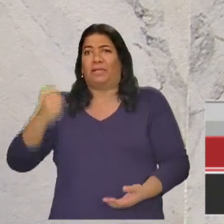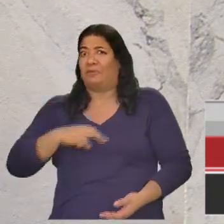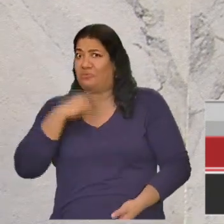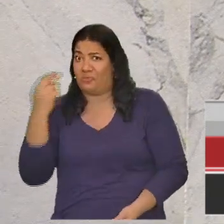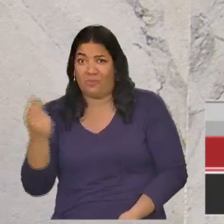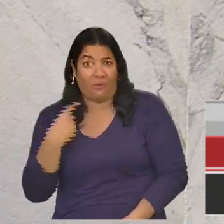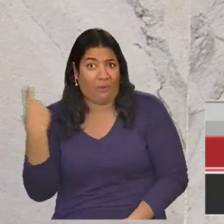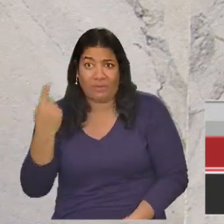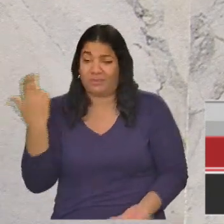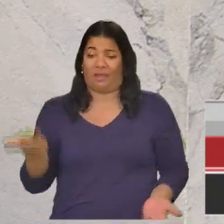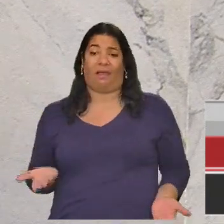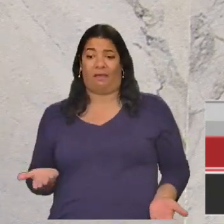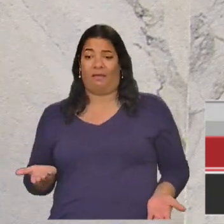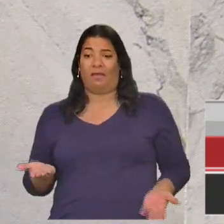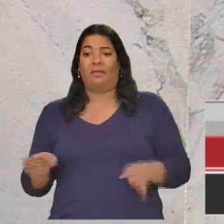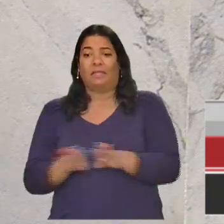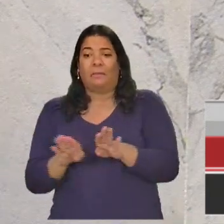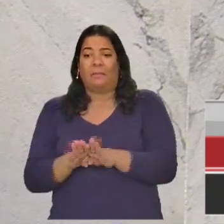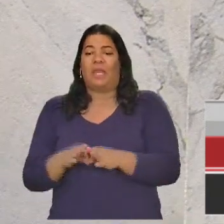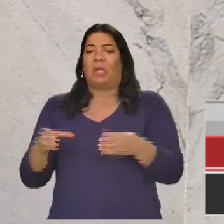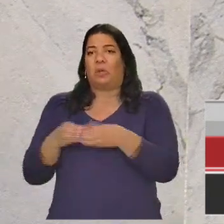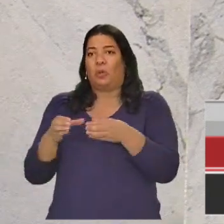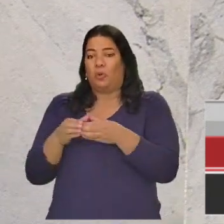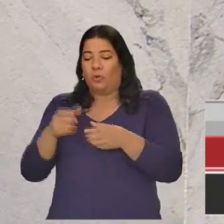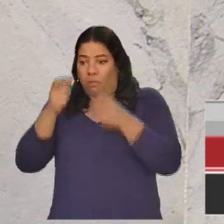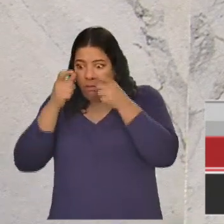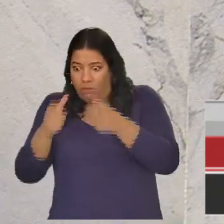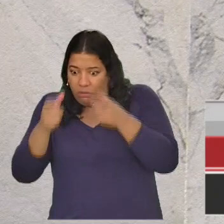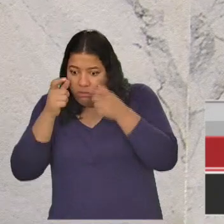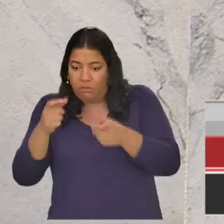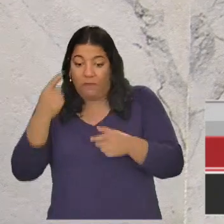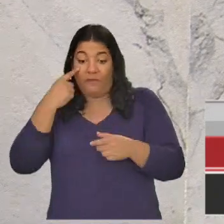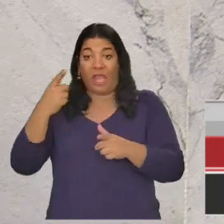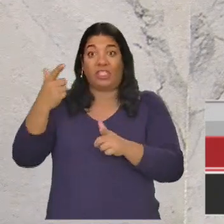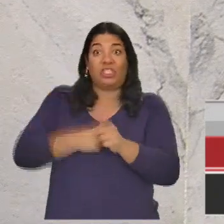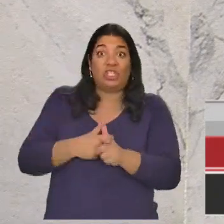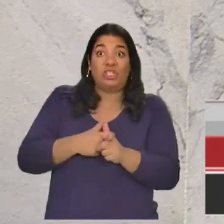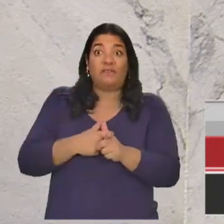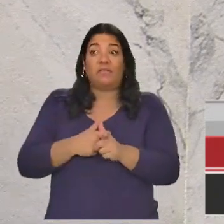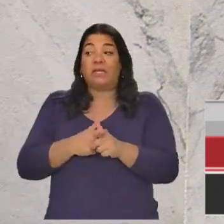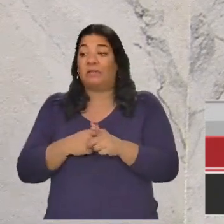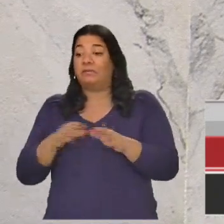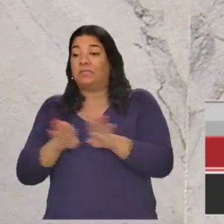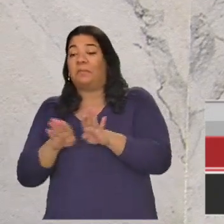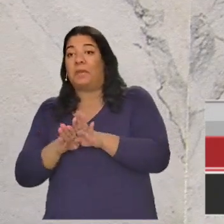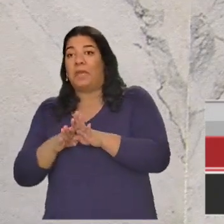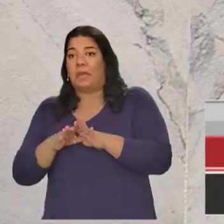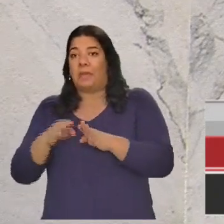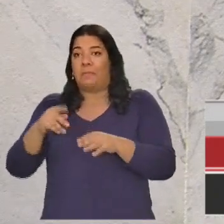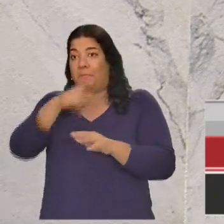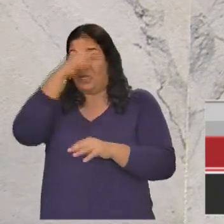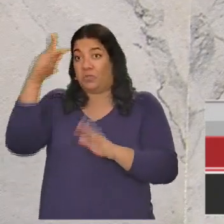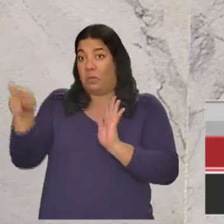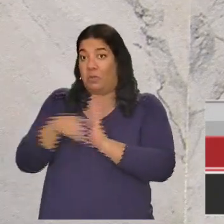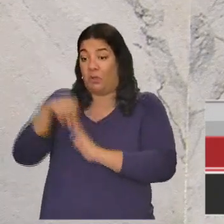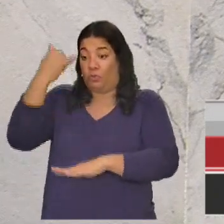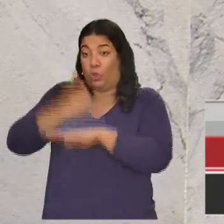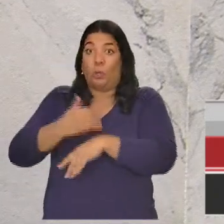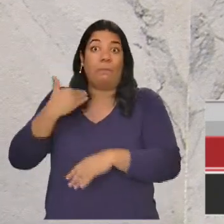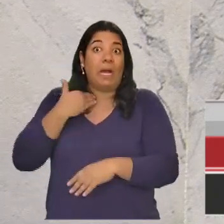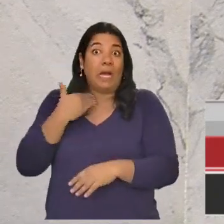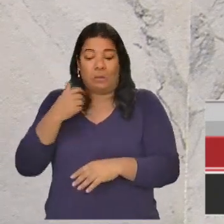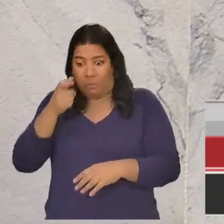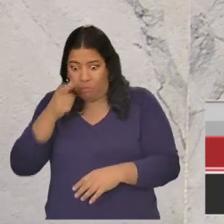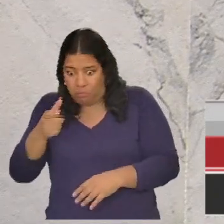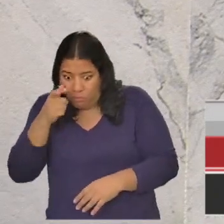rentistas dos especuladores da dívida pública for aprovado é um projecto que quer canalizar o